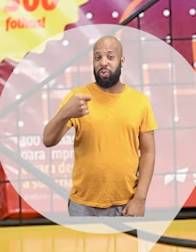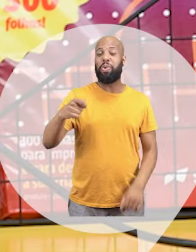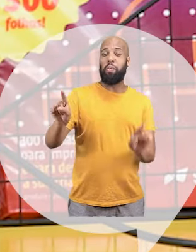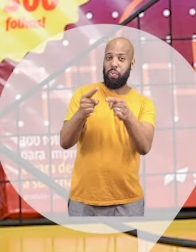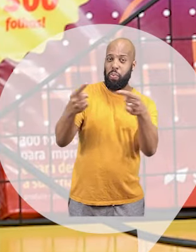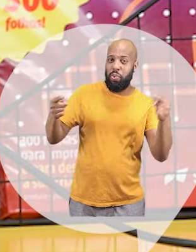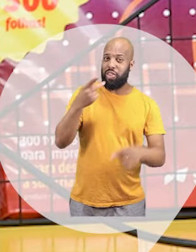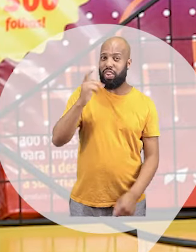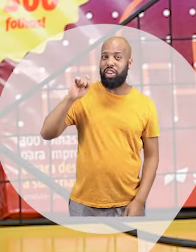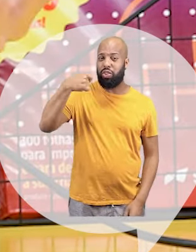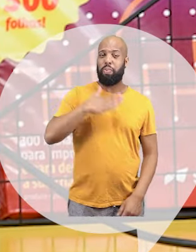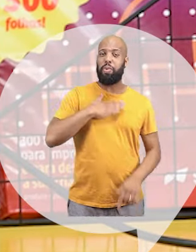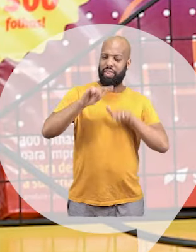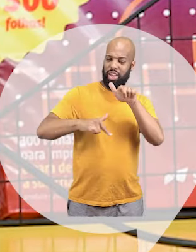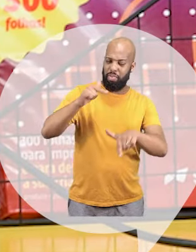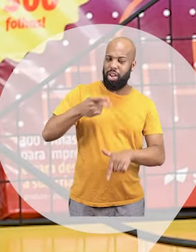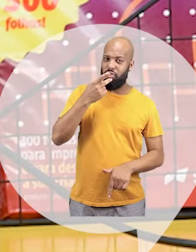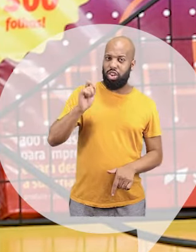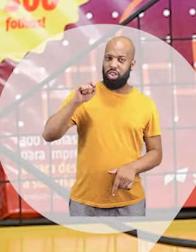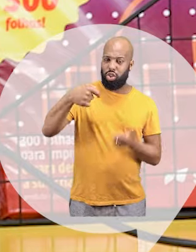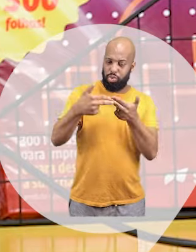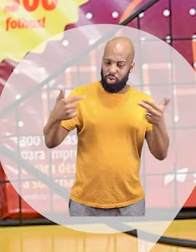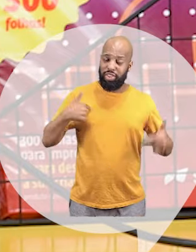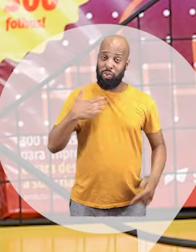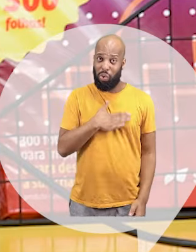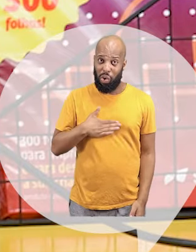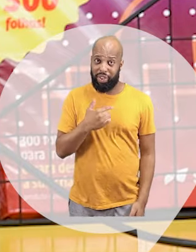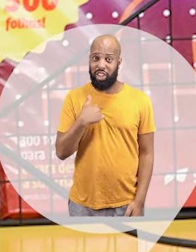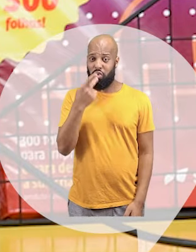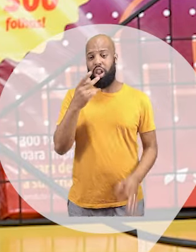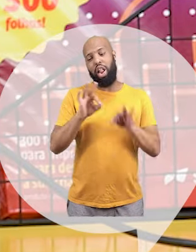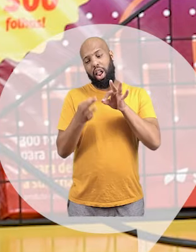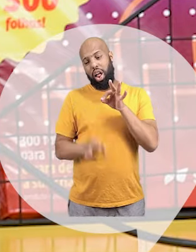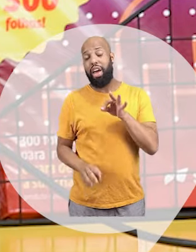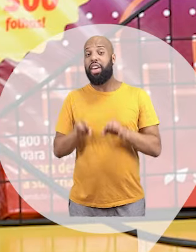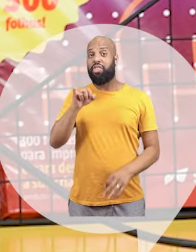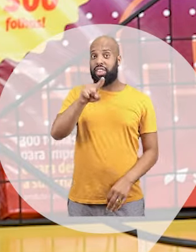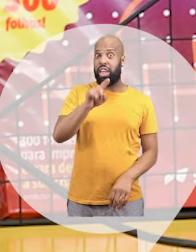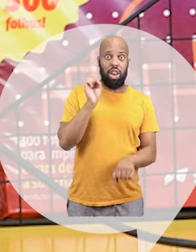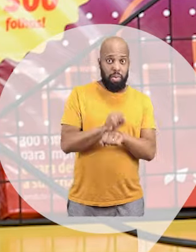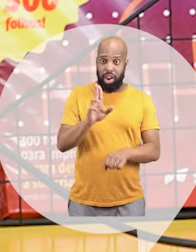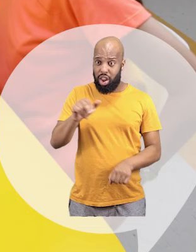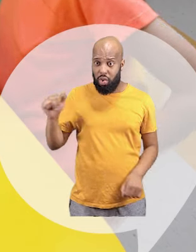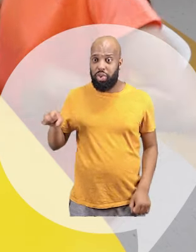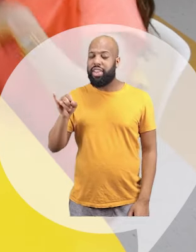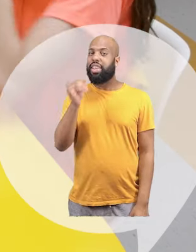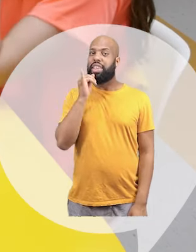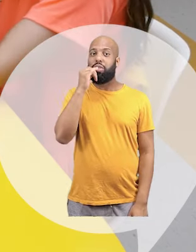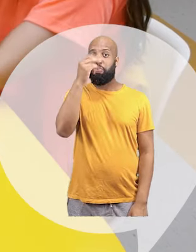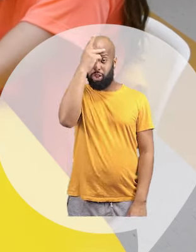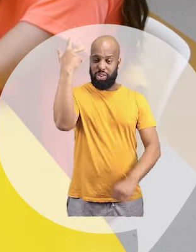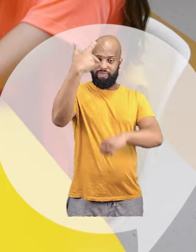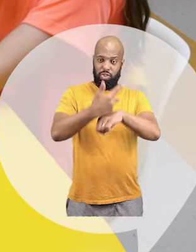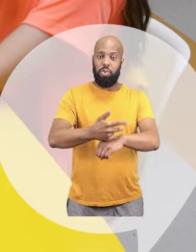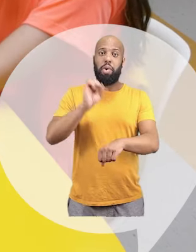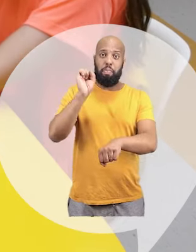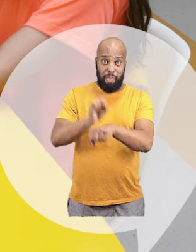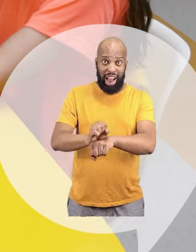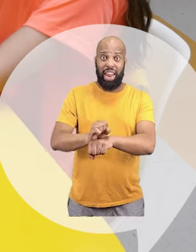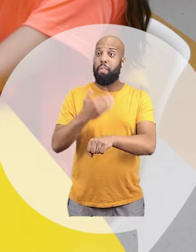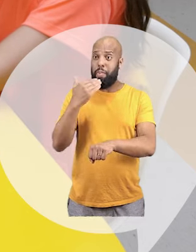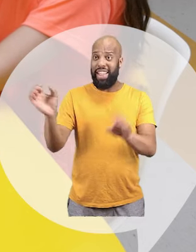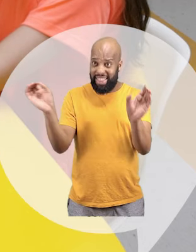falo sobre música quando falo sobre o meu trabalho quando eu falo sobre coisas que eu gosto eu falo para caramba e se você não parar e se o João não brigar com a gente eu